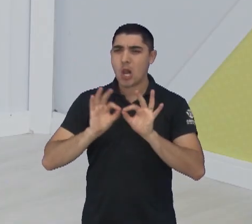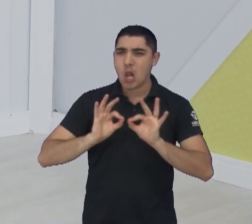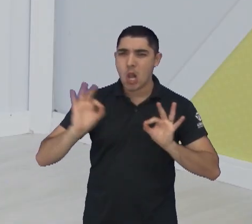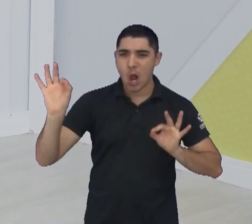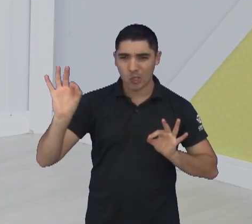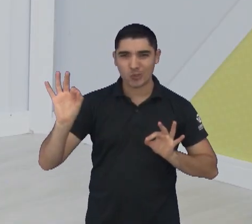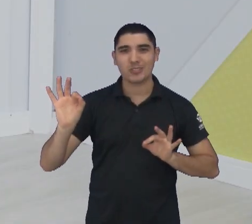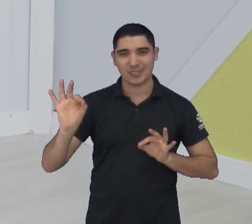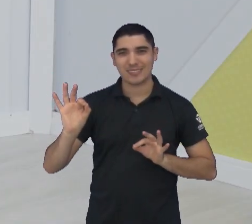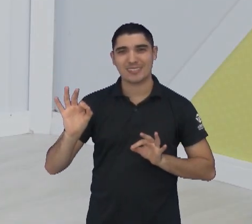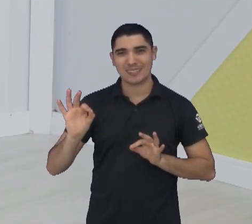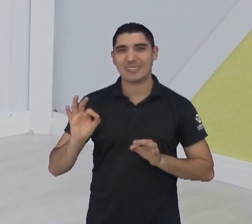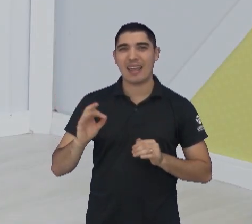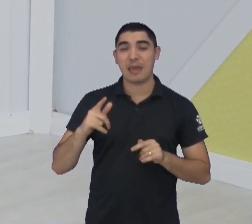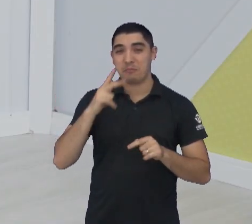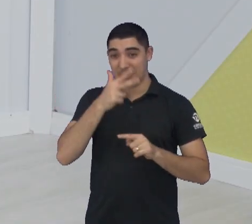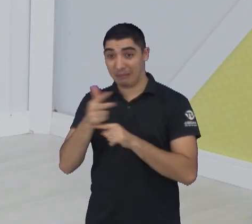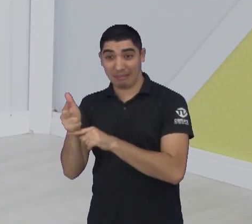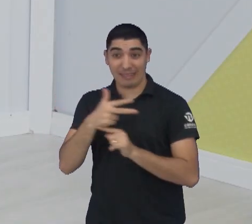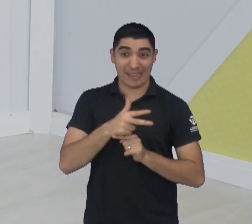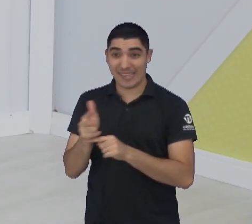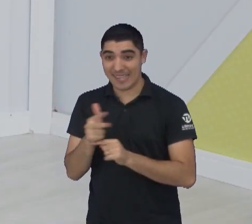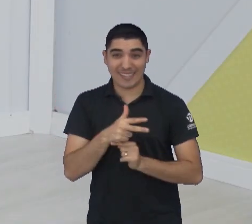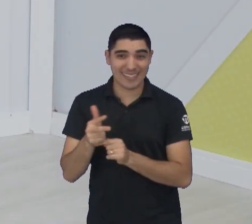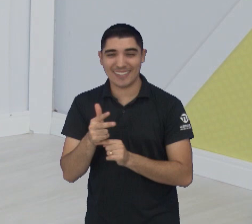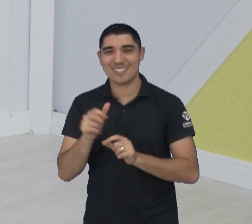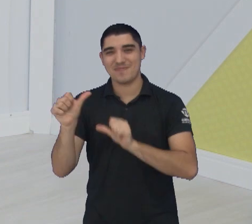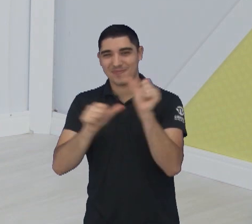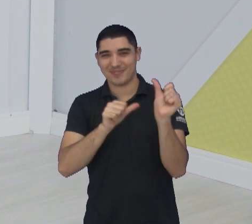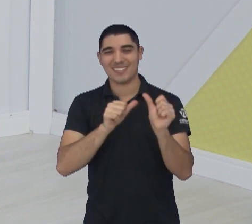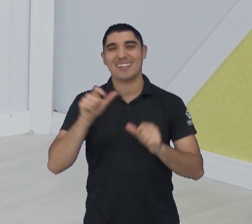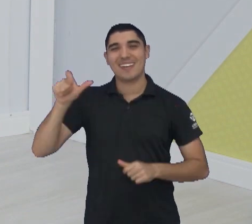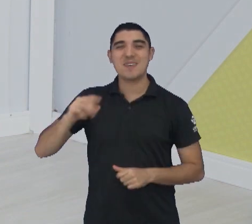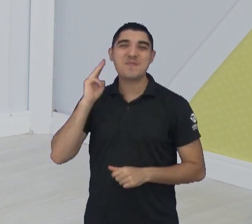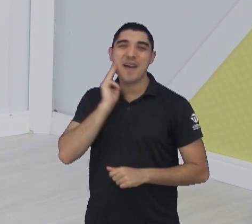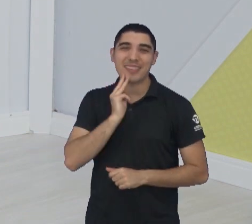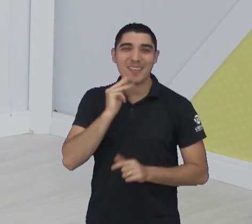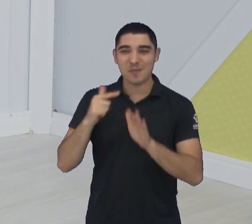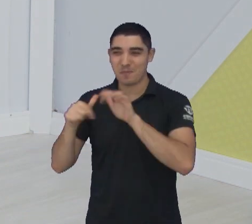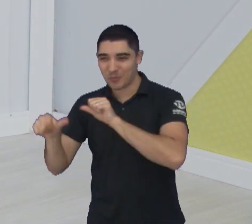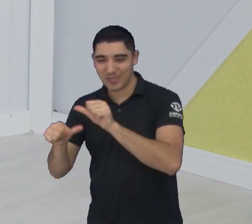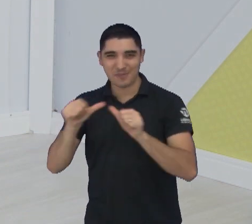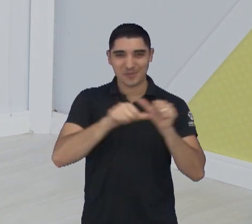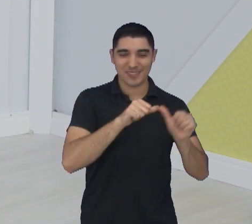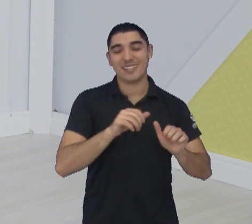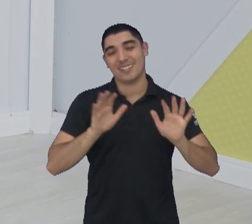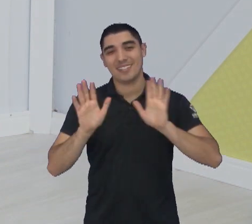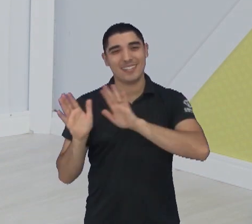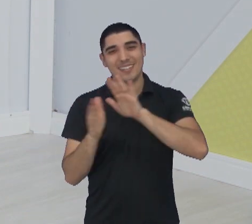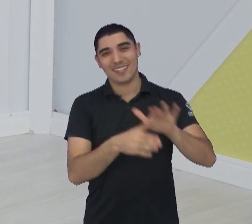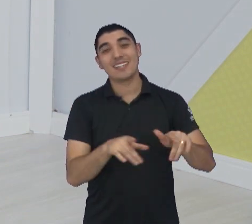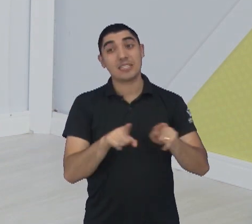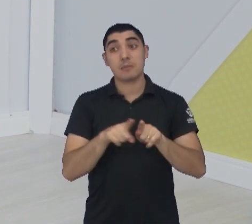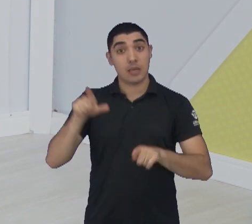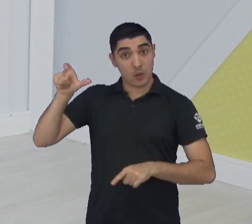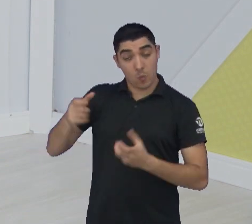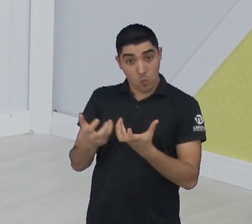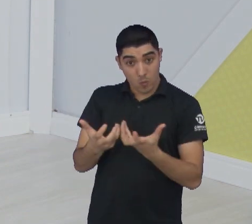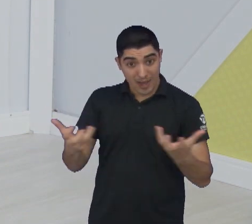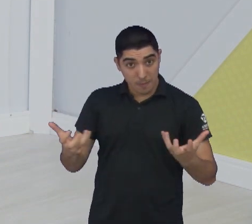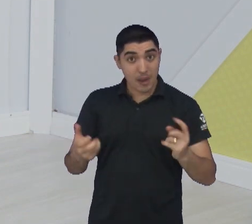câmera frenética, aponta pra lá e pra cá. Botões mágicos, dedos mágicos do Matheus. Mas o detalhe é o seguinte, o que o Adilson falou é verdade. O gramado lá,